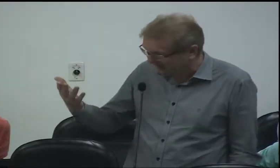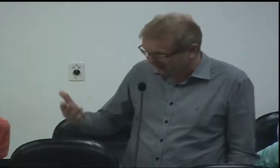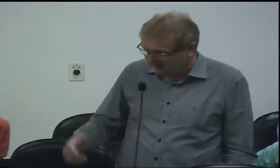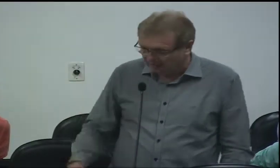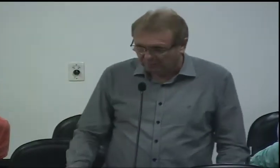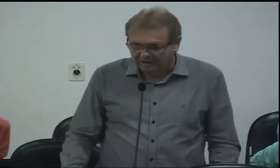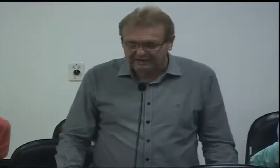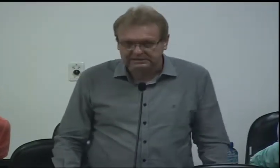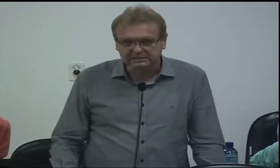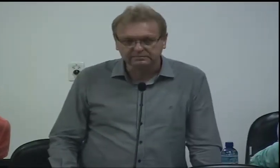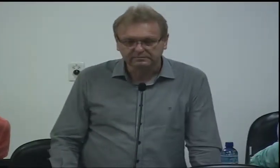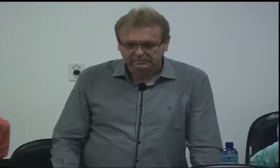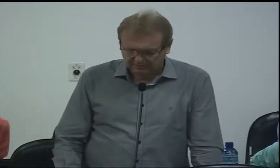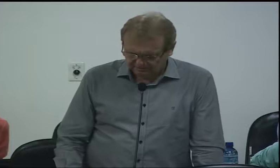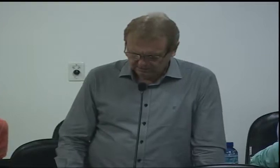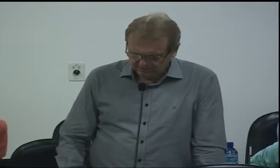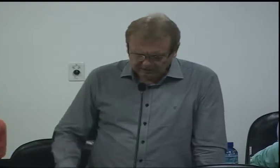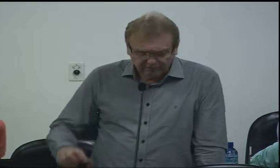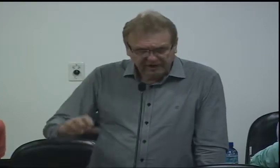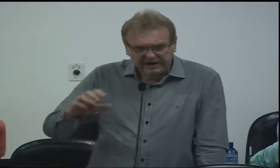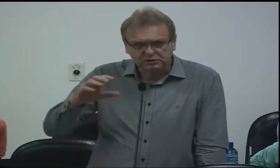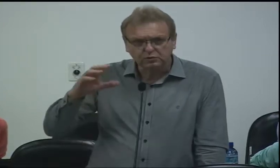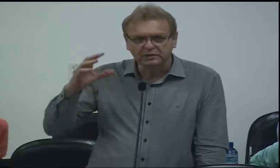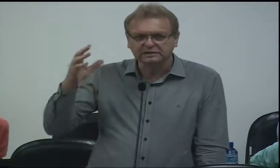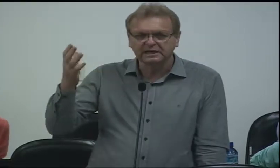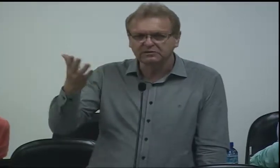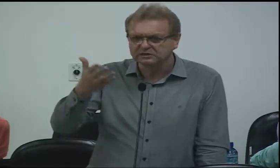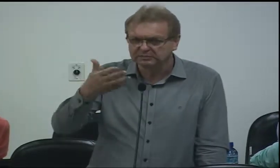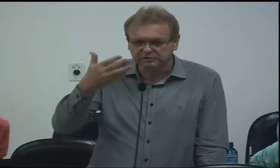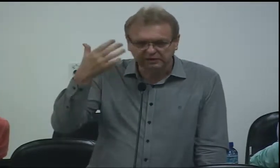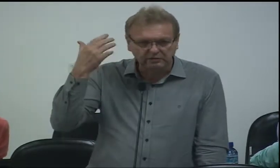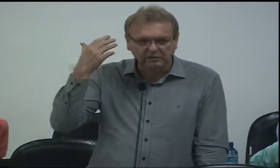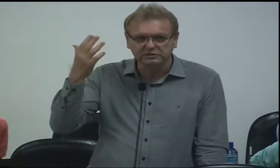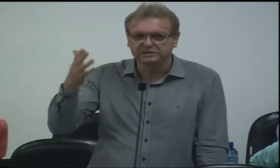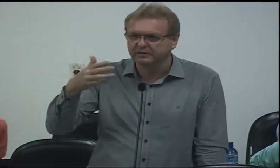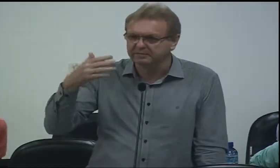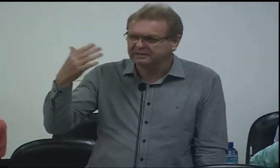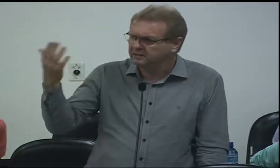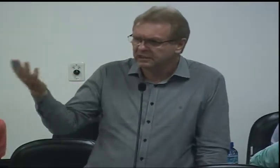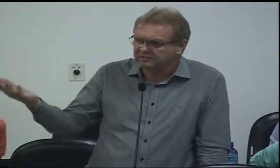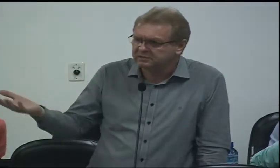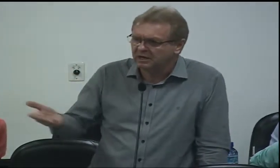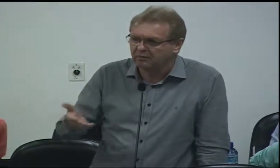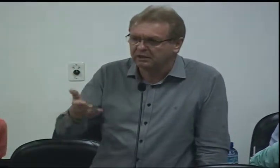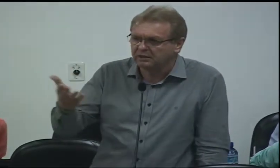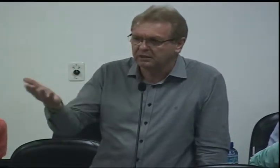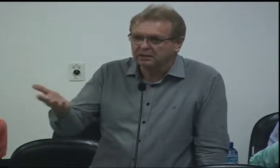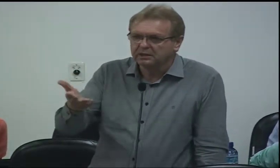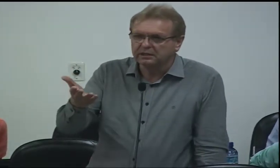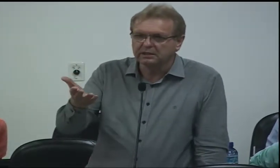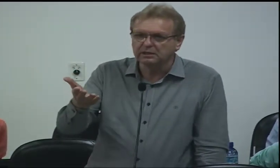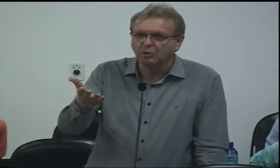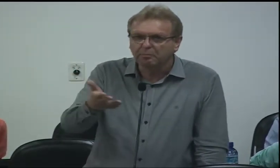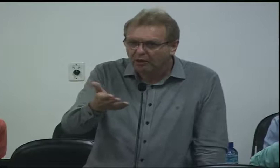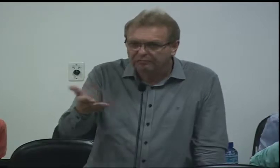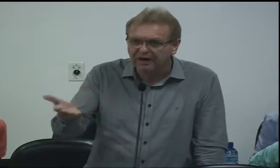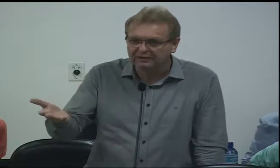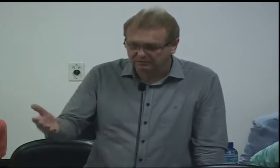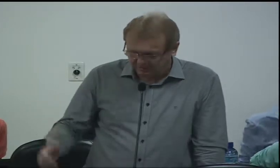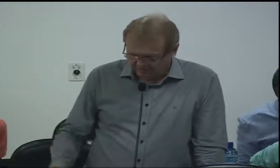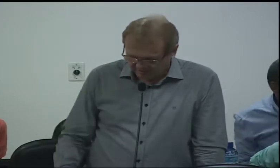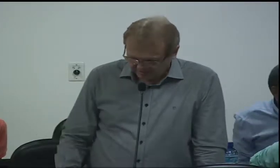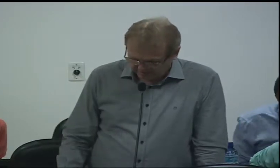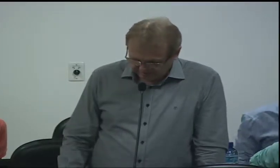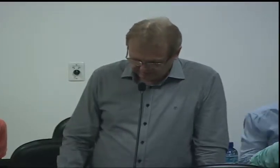ganharem, mas e várias coisas, né, que nós estamos vendo o que aconteceu e que passa na televisão e